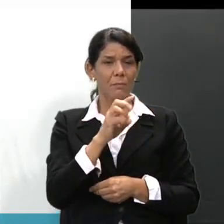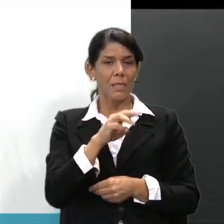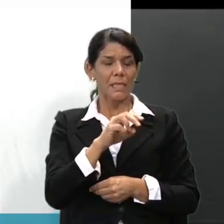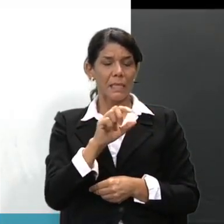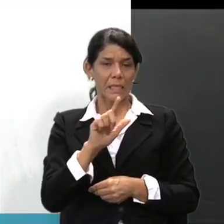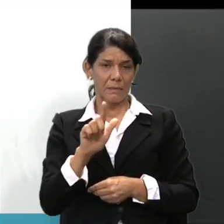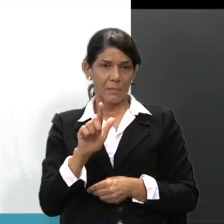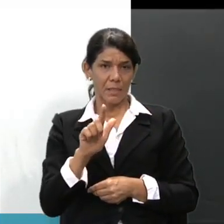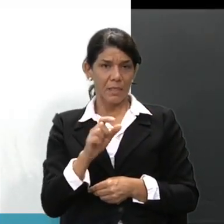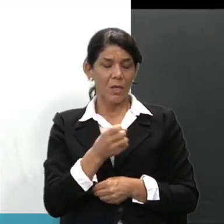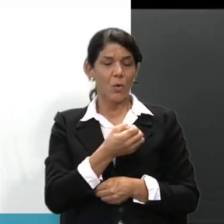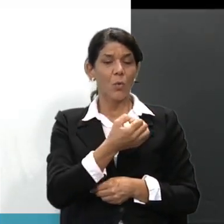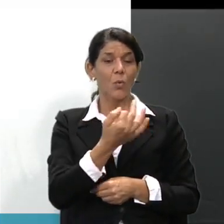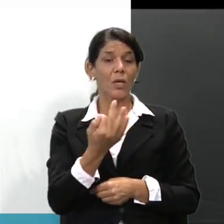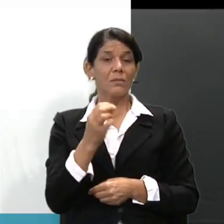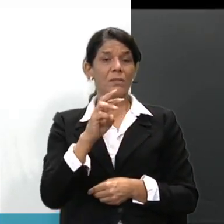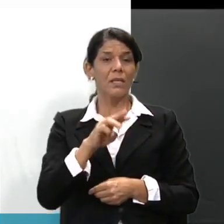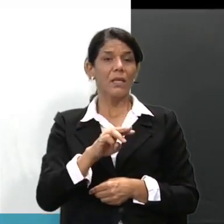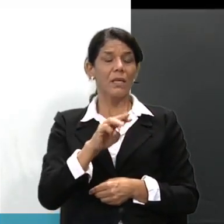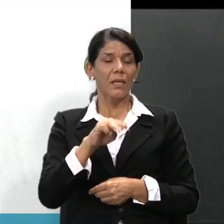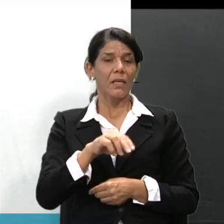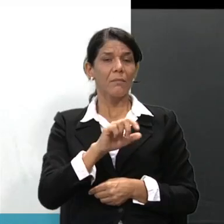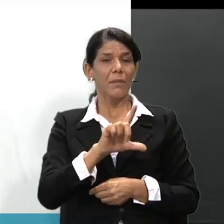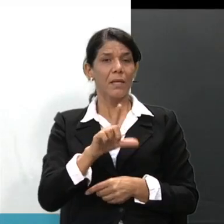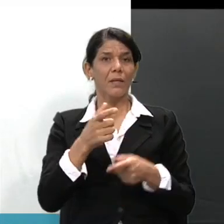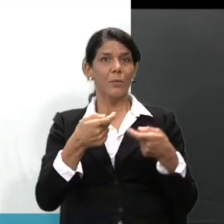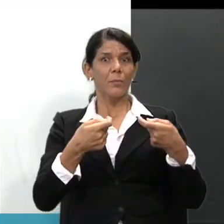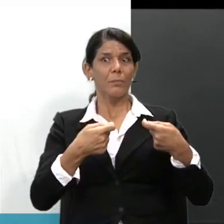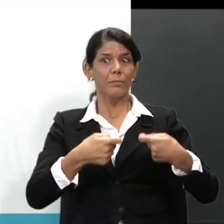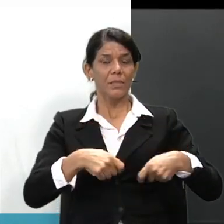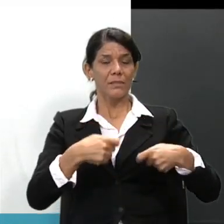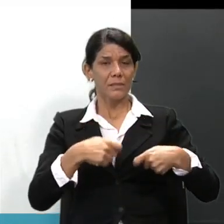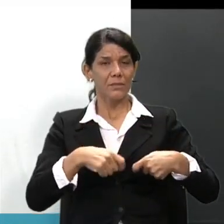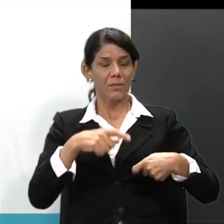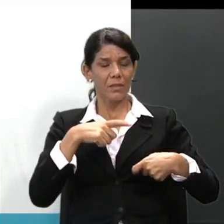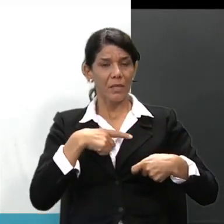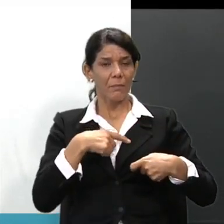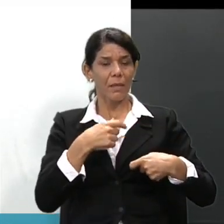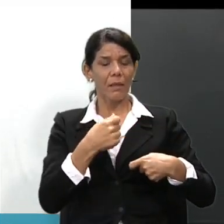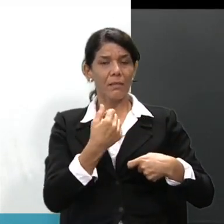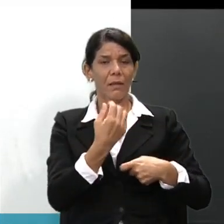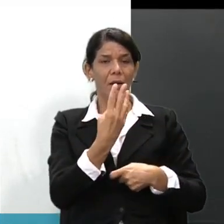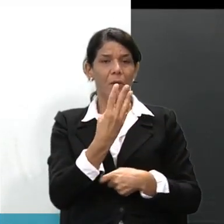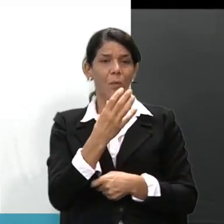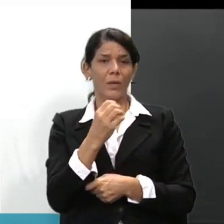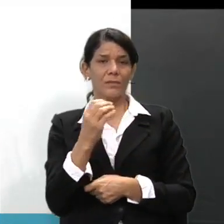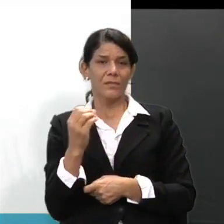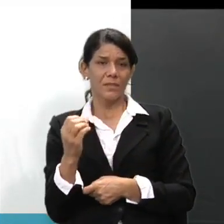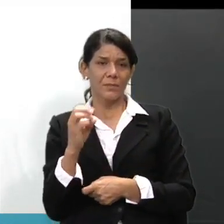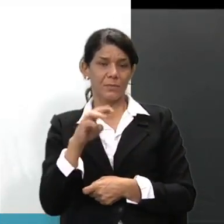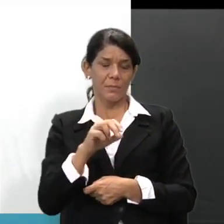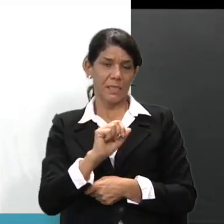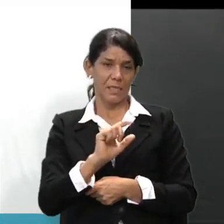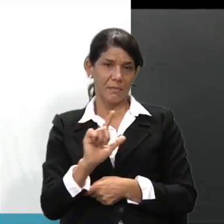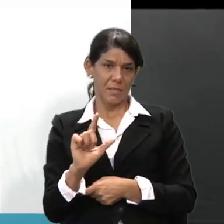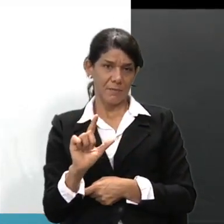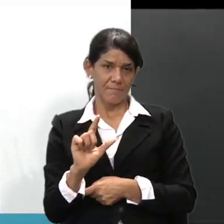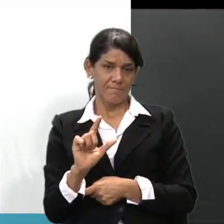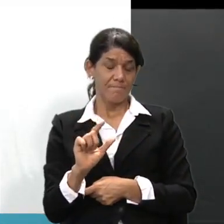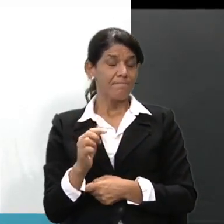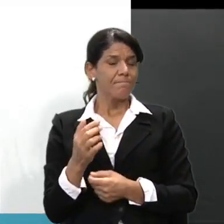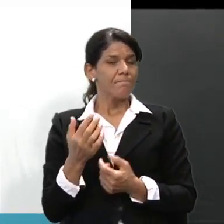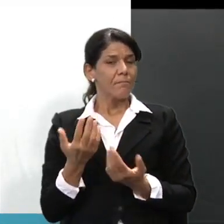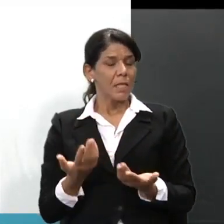miligramas. Quantos ml eu preciso para administrar 400 miligramas? Que